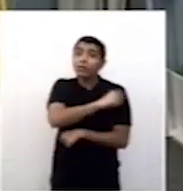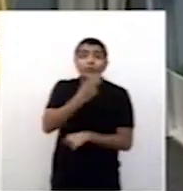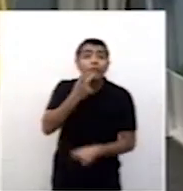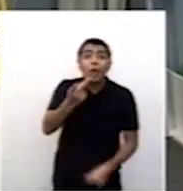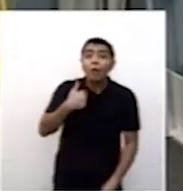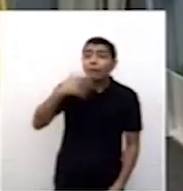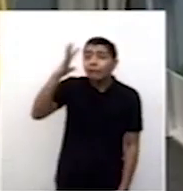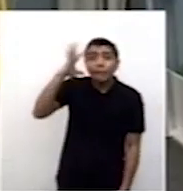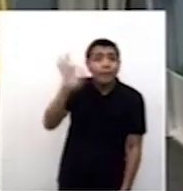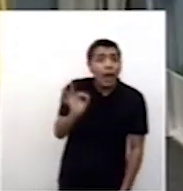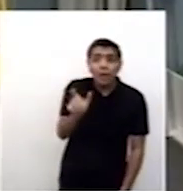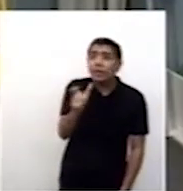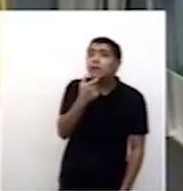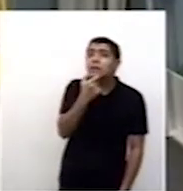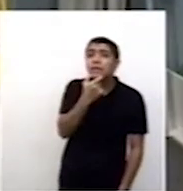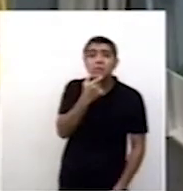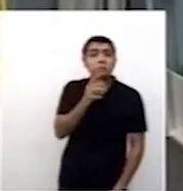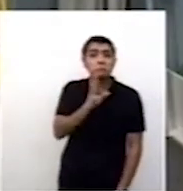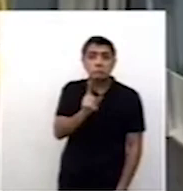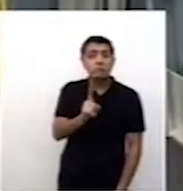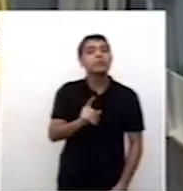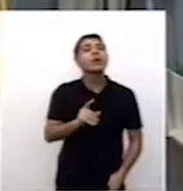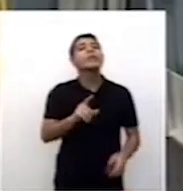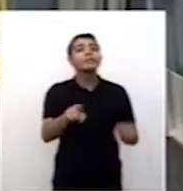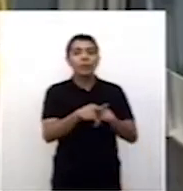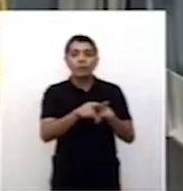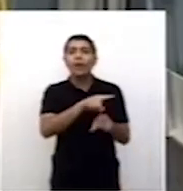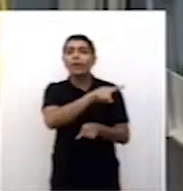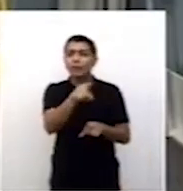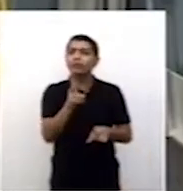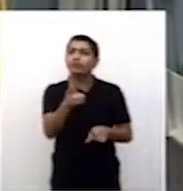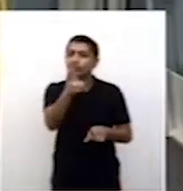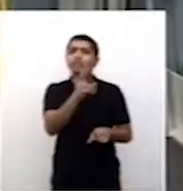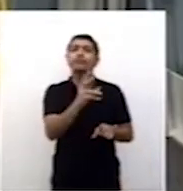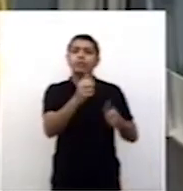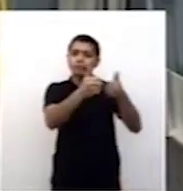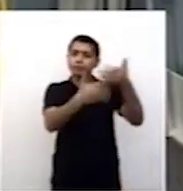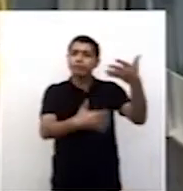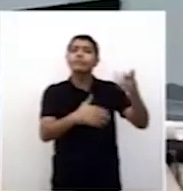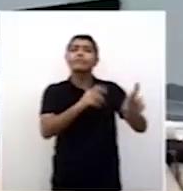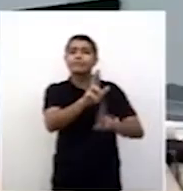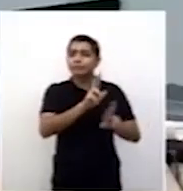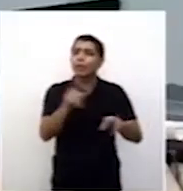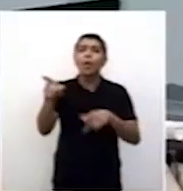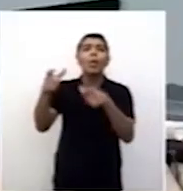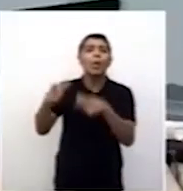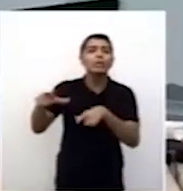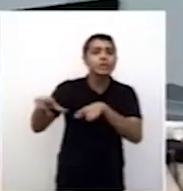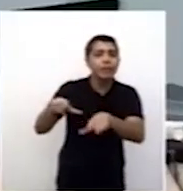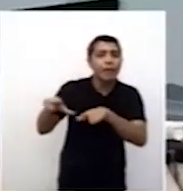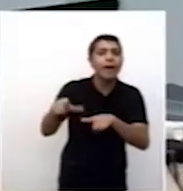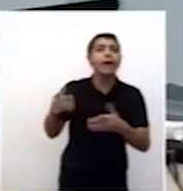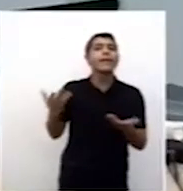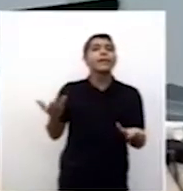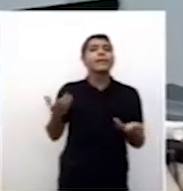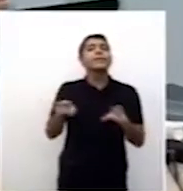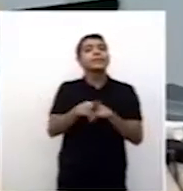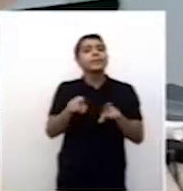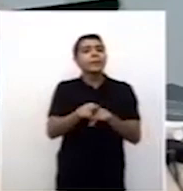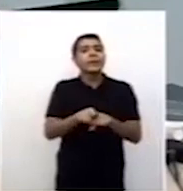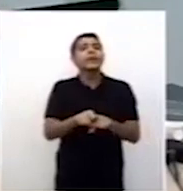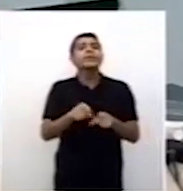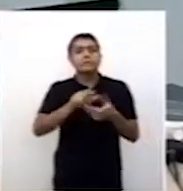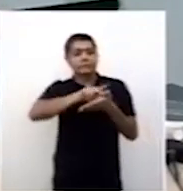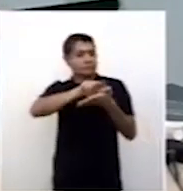você trabalha, os cumprimentos, o presente. Disseram que também estão falando que